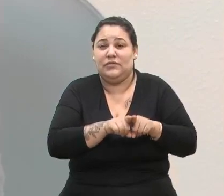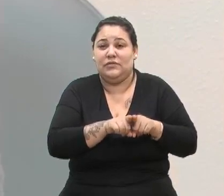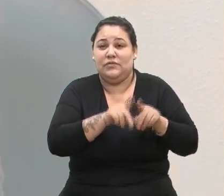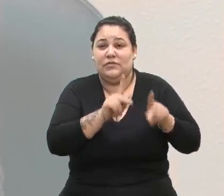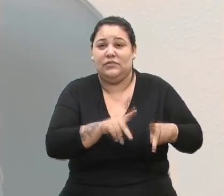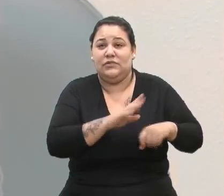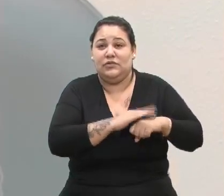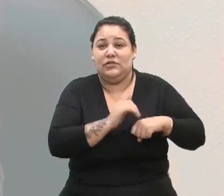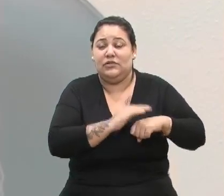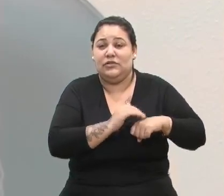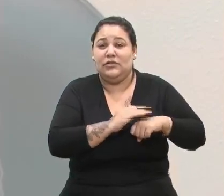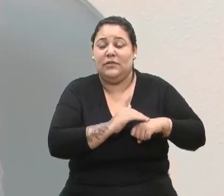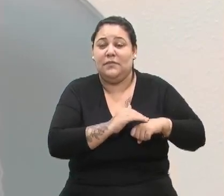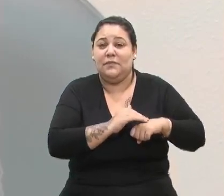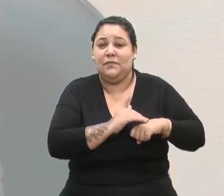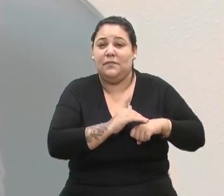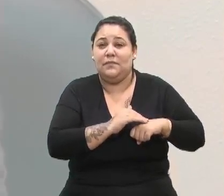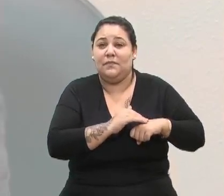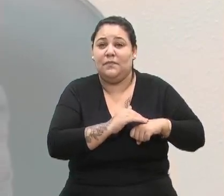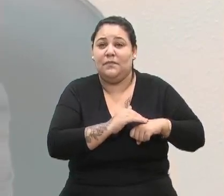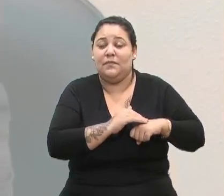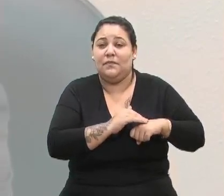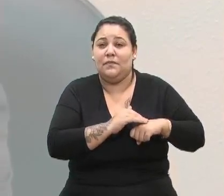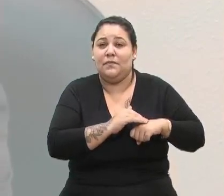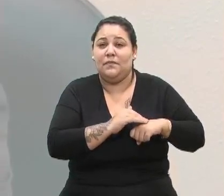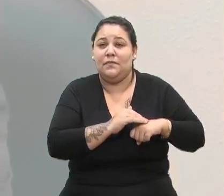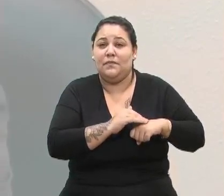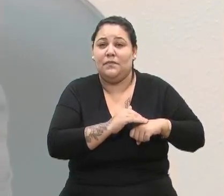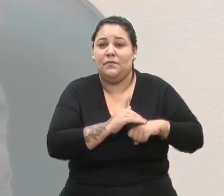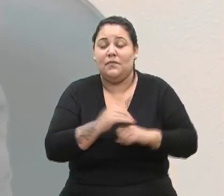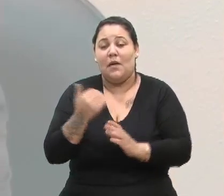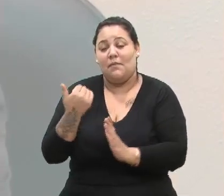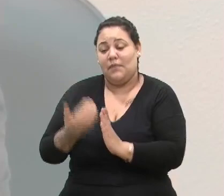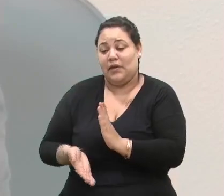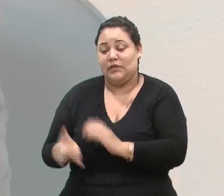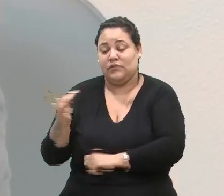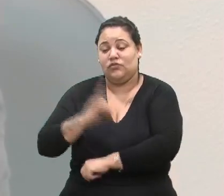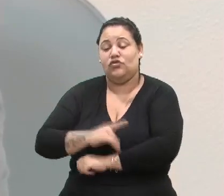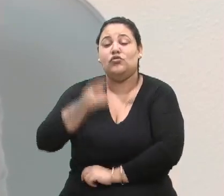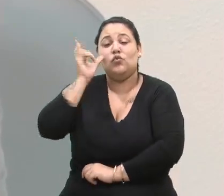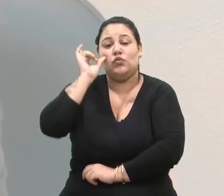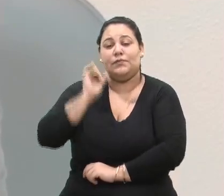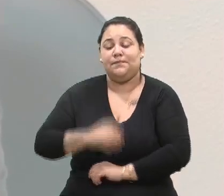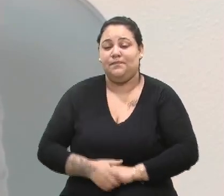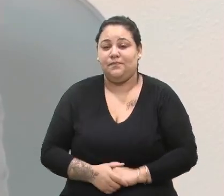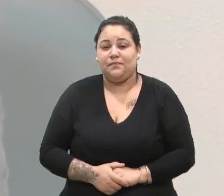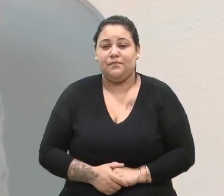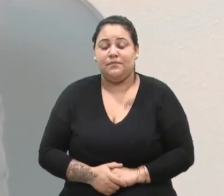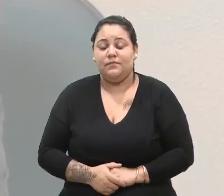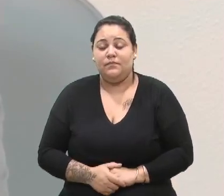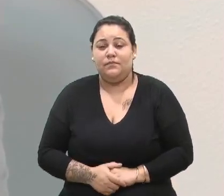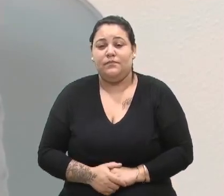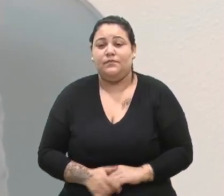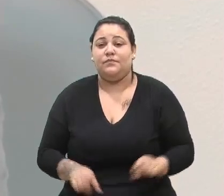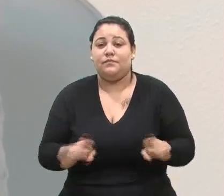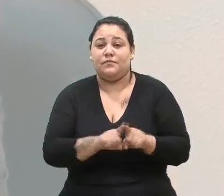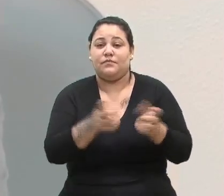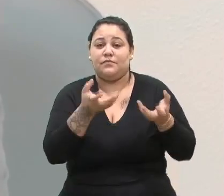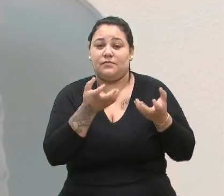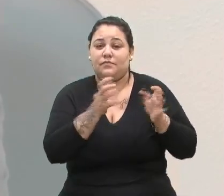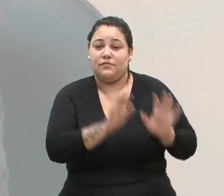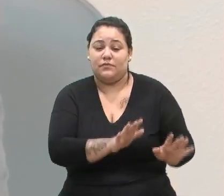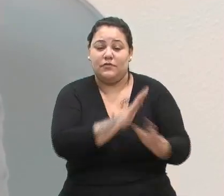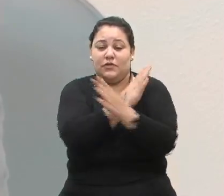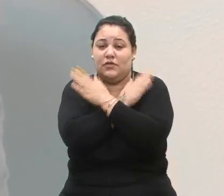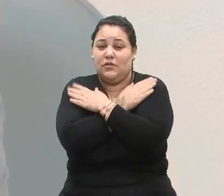todos, e foi uma grande perda na data de ontem. E também deixar um abraço a toda a família